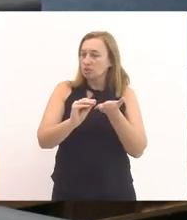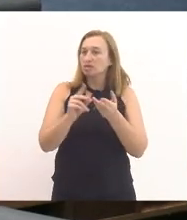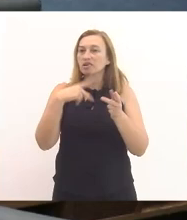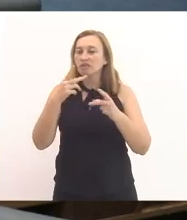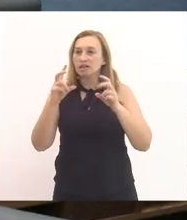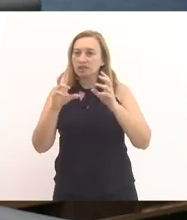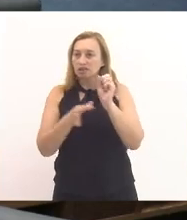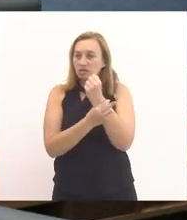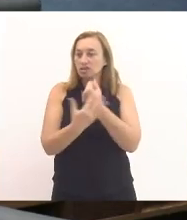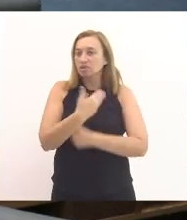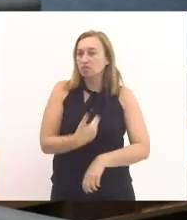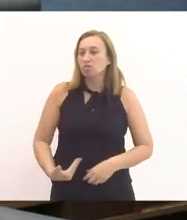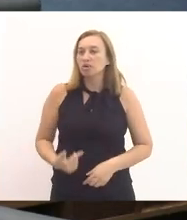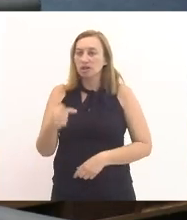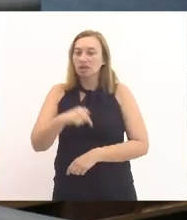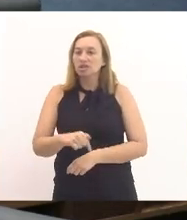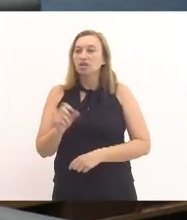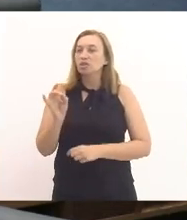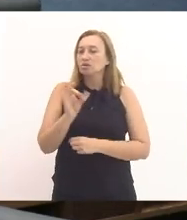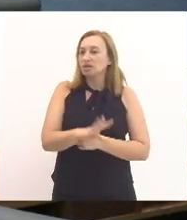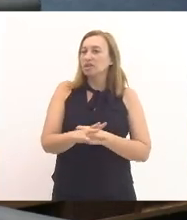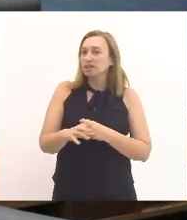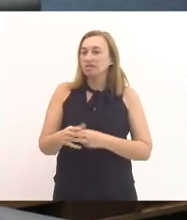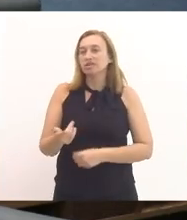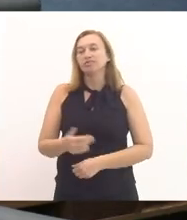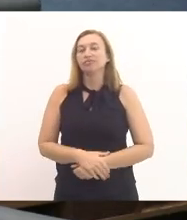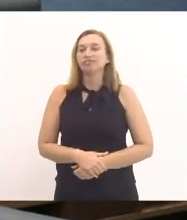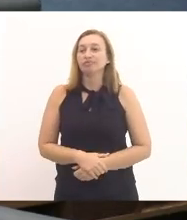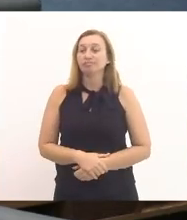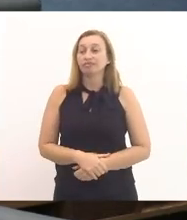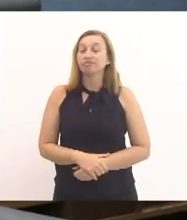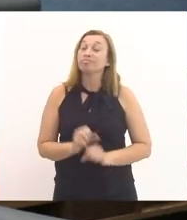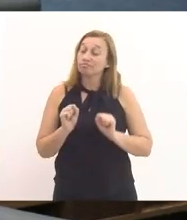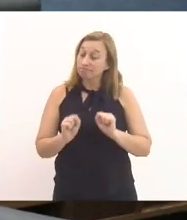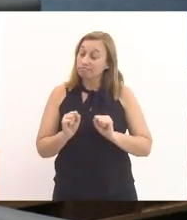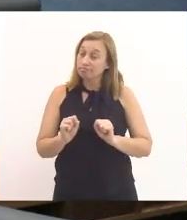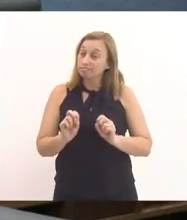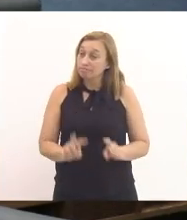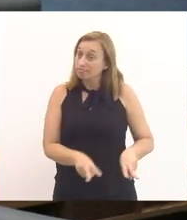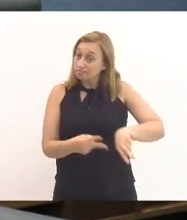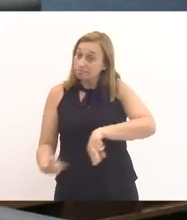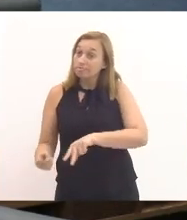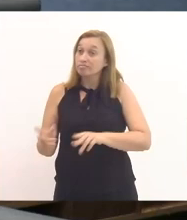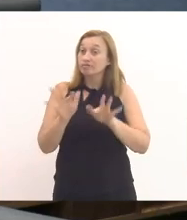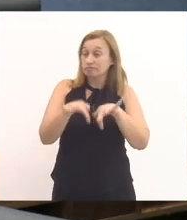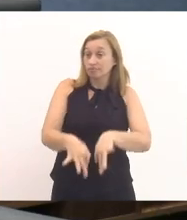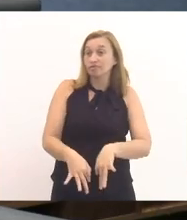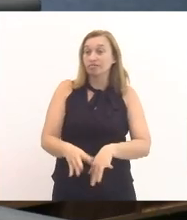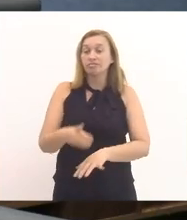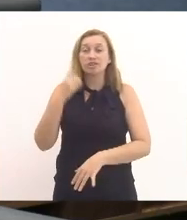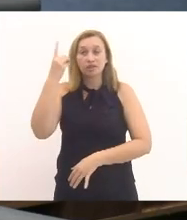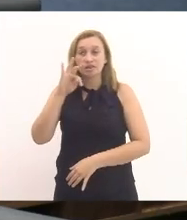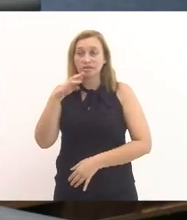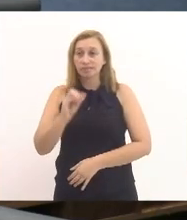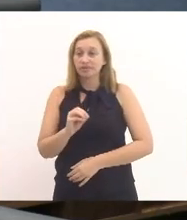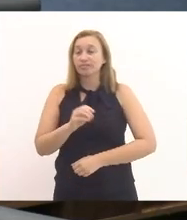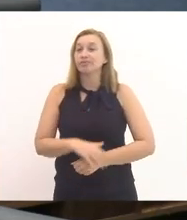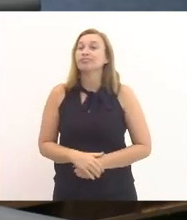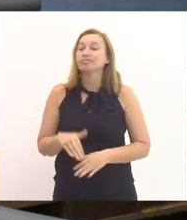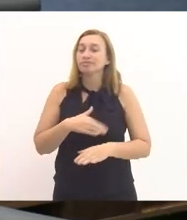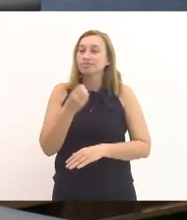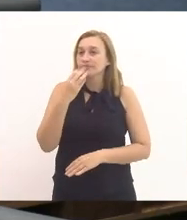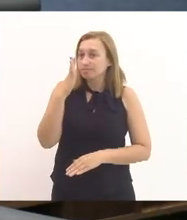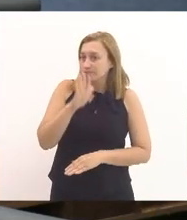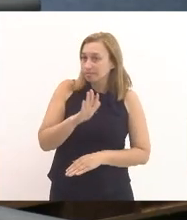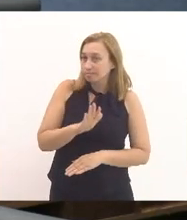trata sobre a segurança pública que cobre por último escrito para que a gente possa caminhar final e permitir a palavra Detalhe Gualberto boa tarde senhores